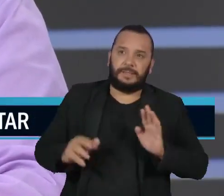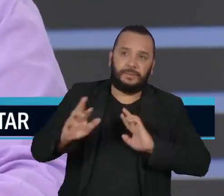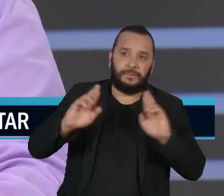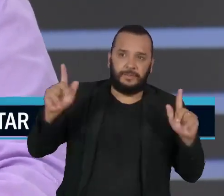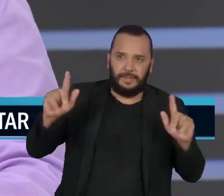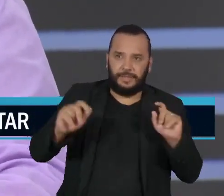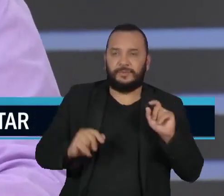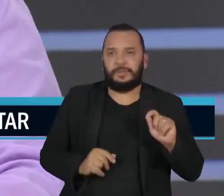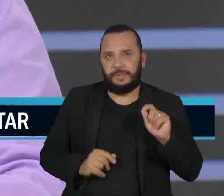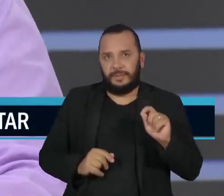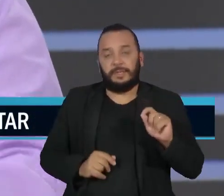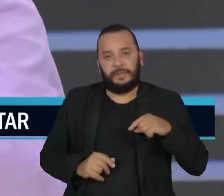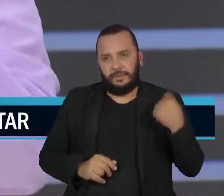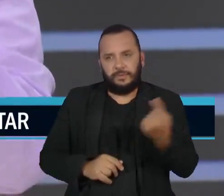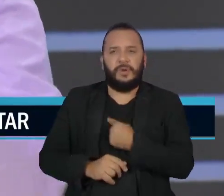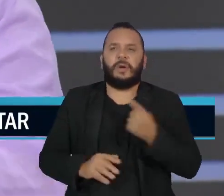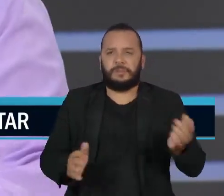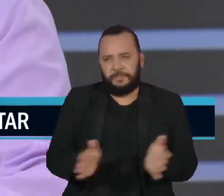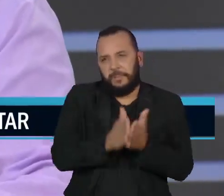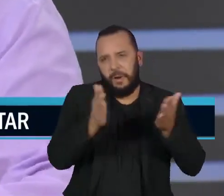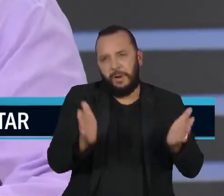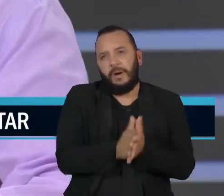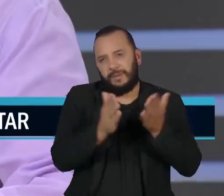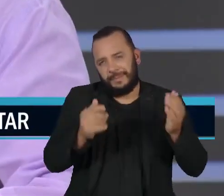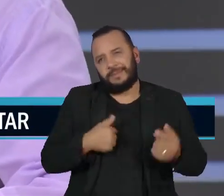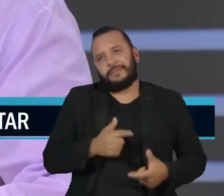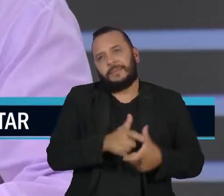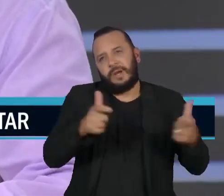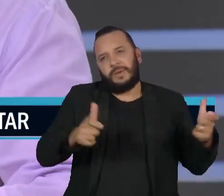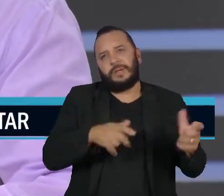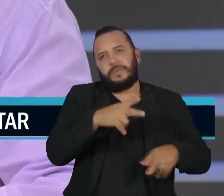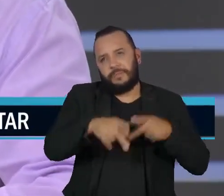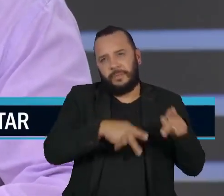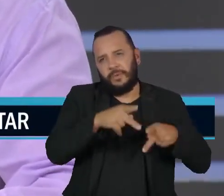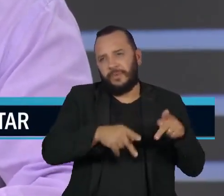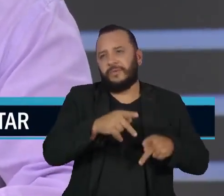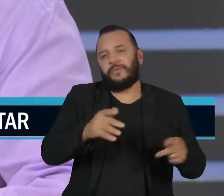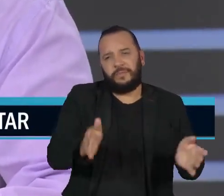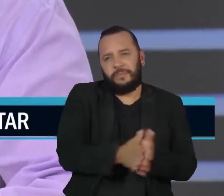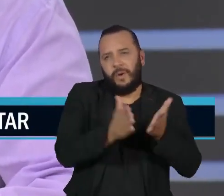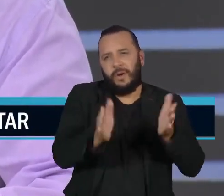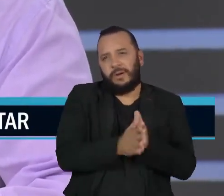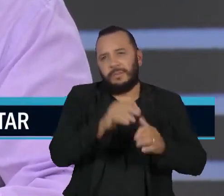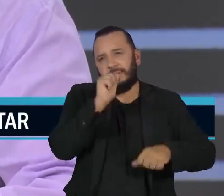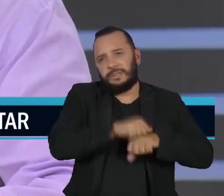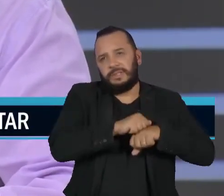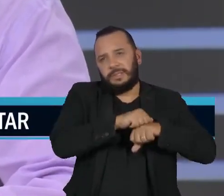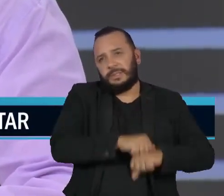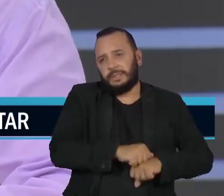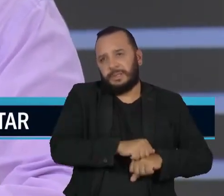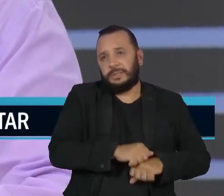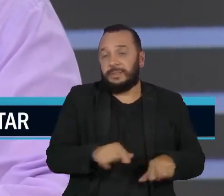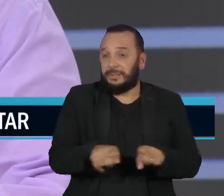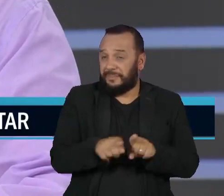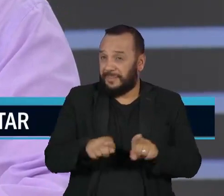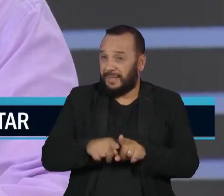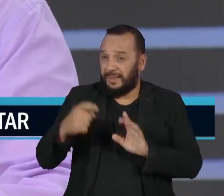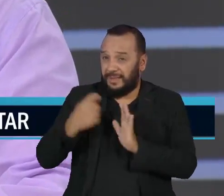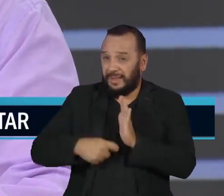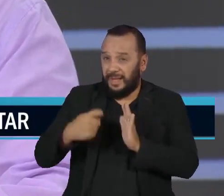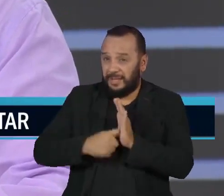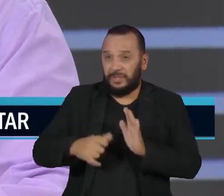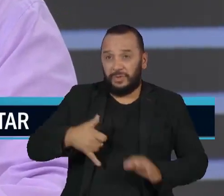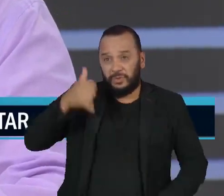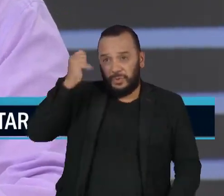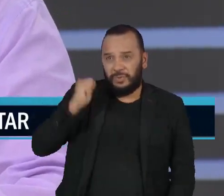problema, digamos, de que nós somos mais pobres, de que a grande massa da população brasileira é de baixa renda, é que aqui a taxa de juros, sobretudo a